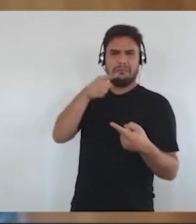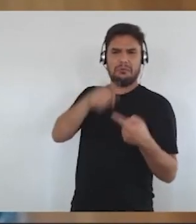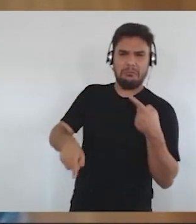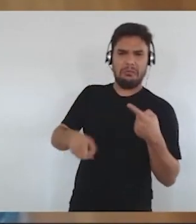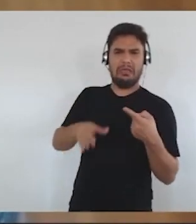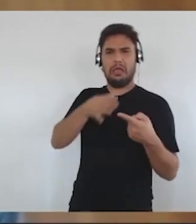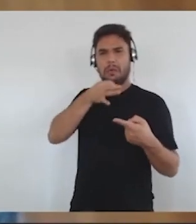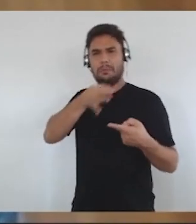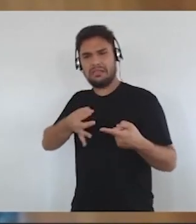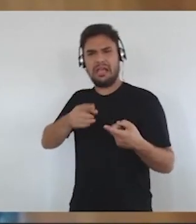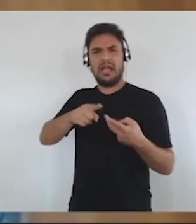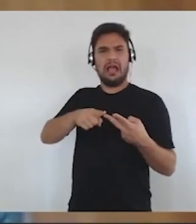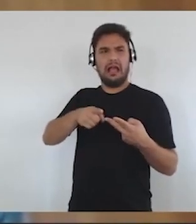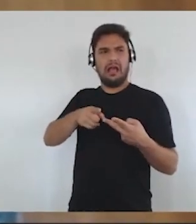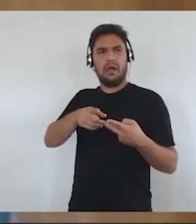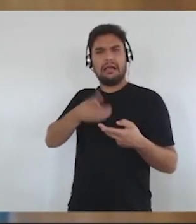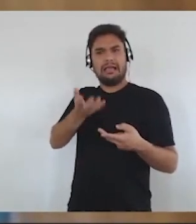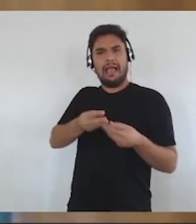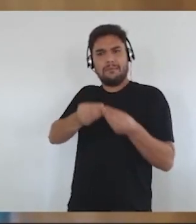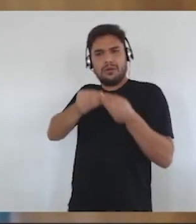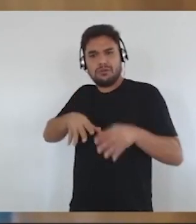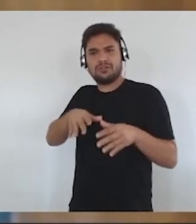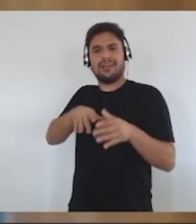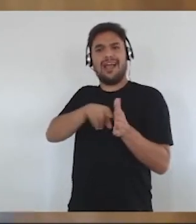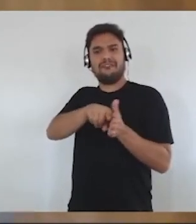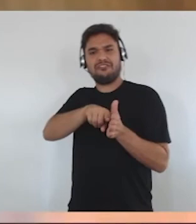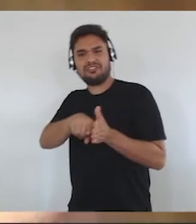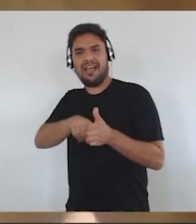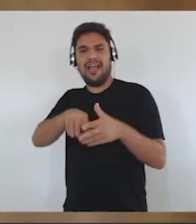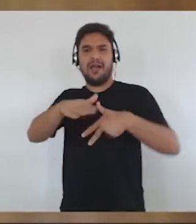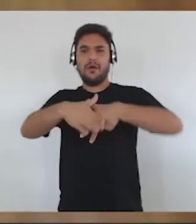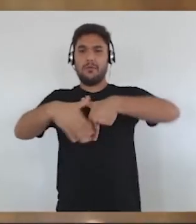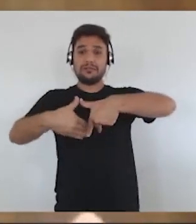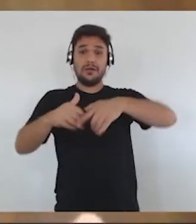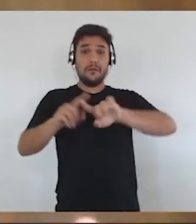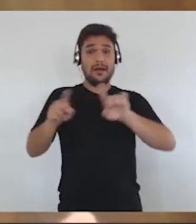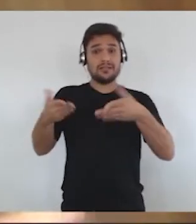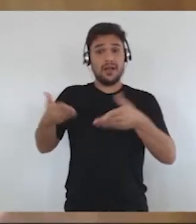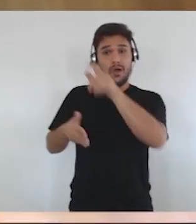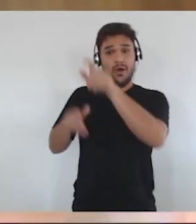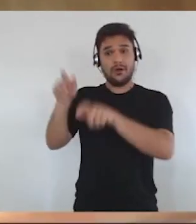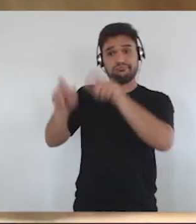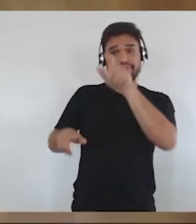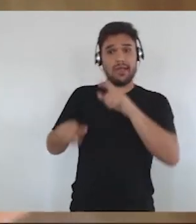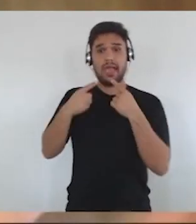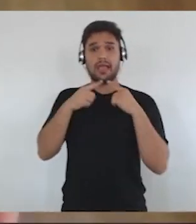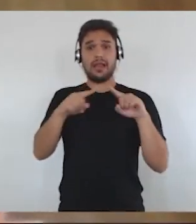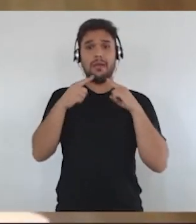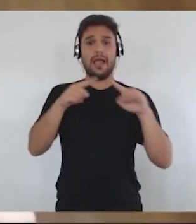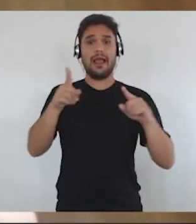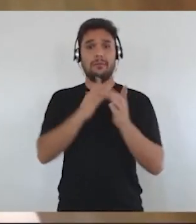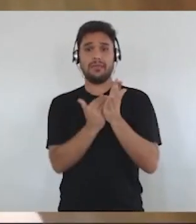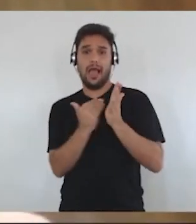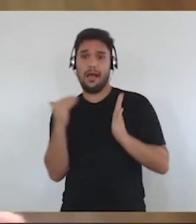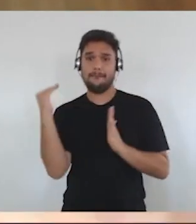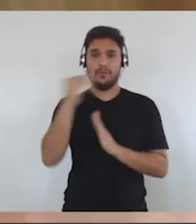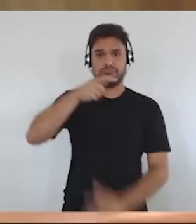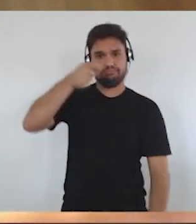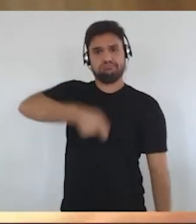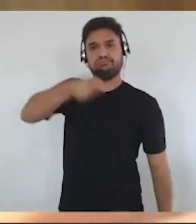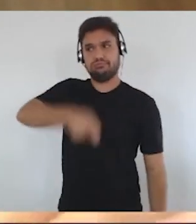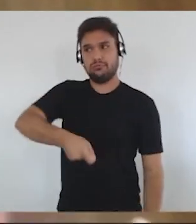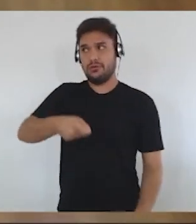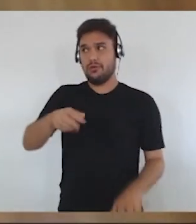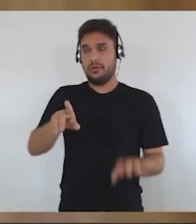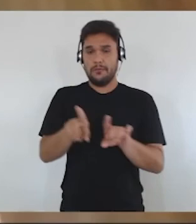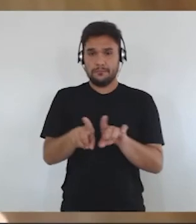um absurdo para inibir a atuação no combate à corrupção, etc., hoje estão a reclamar de supostos abusos de autoridade por